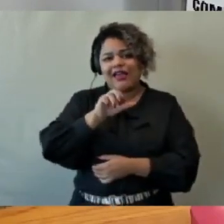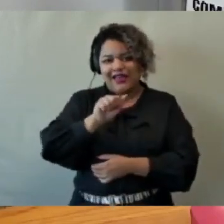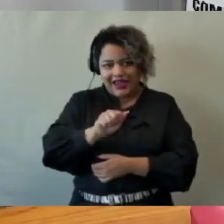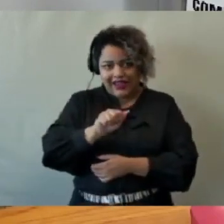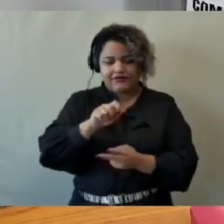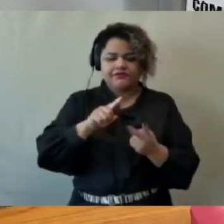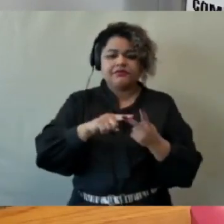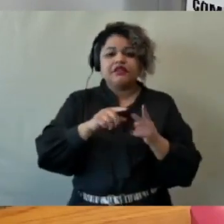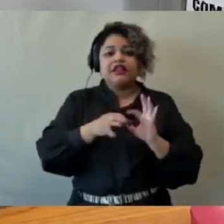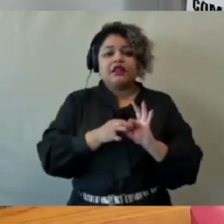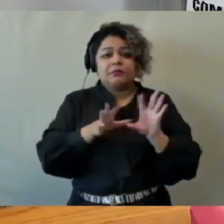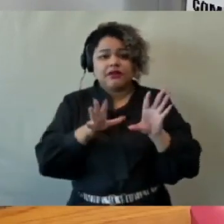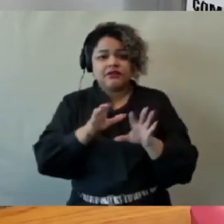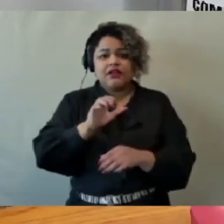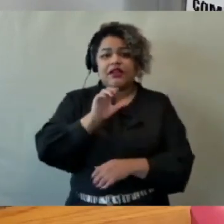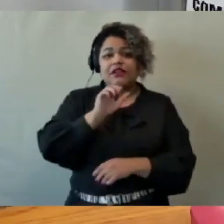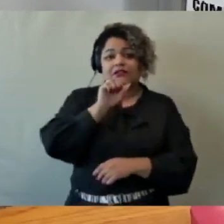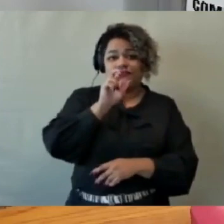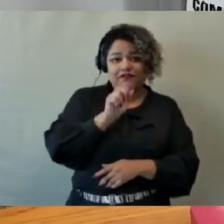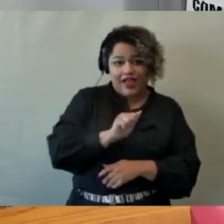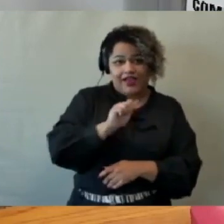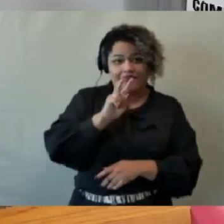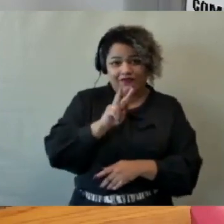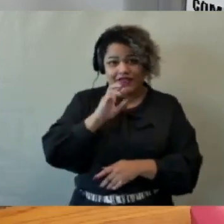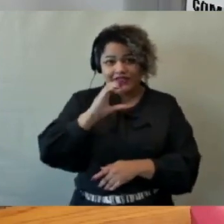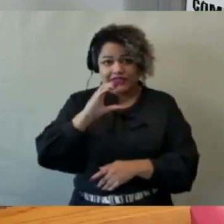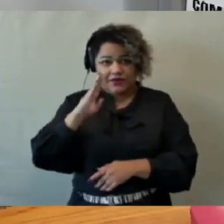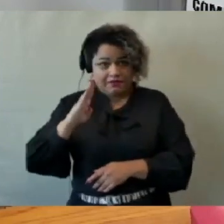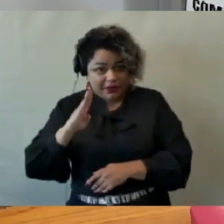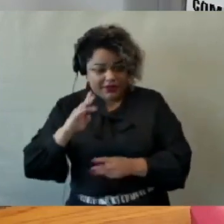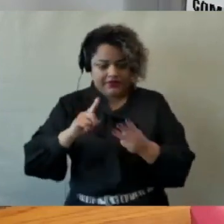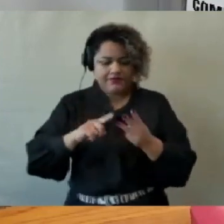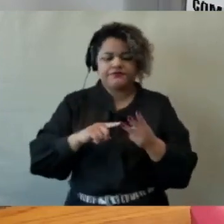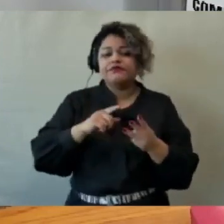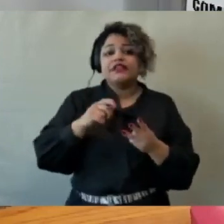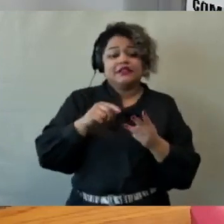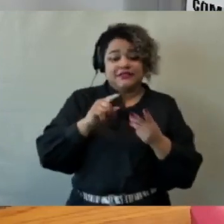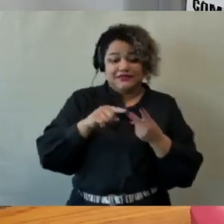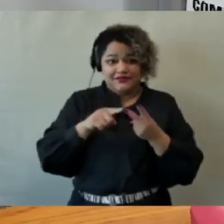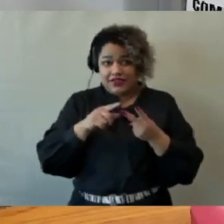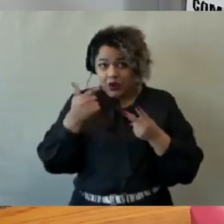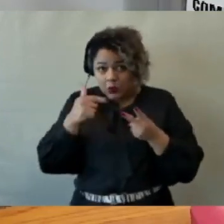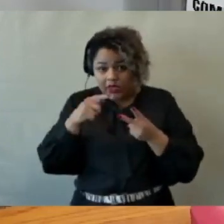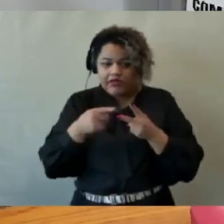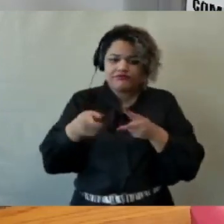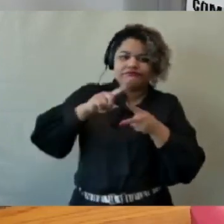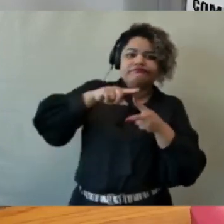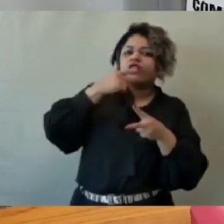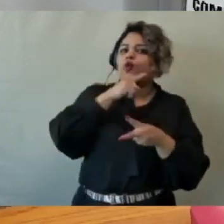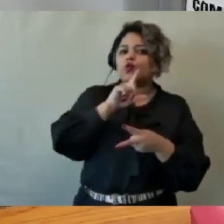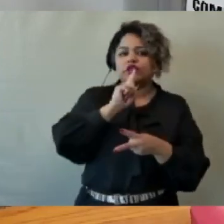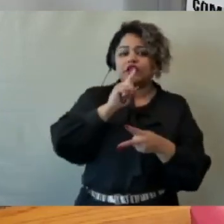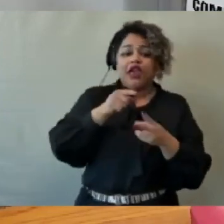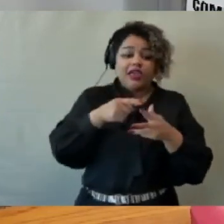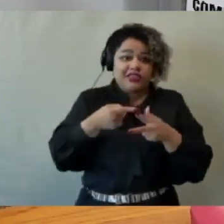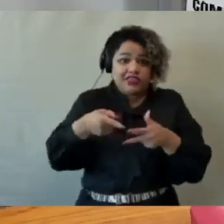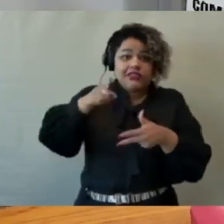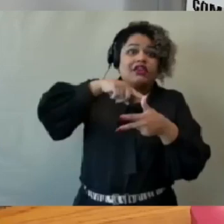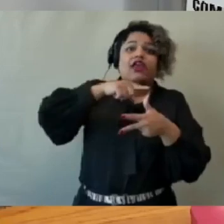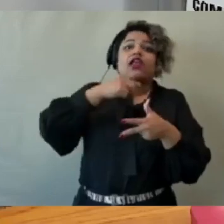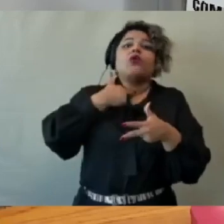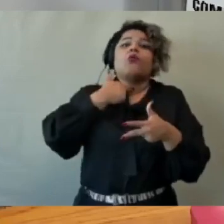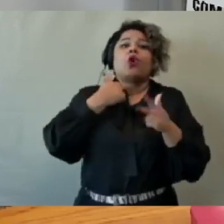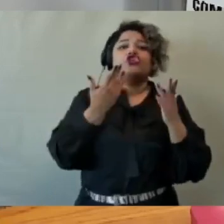documentos. E aí, se você não tem AVCB, você não tem alvará. E se você não tem alvará, você não pode funcionar. E se você não pode funcionar, você não pode atender